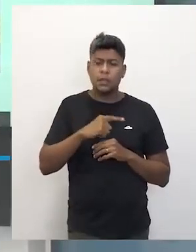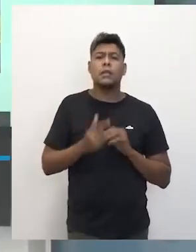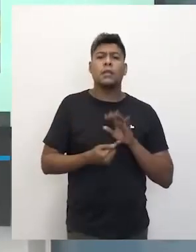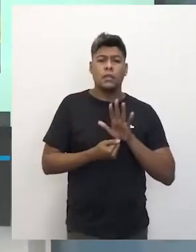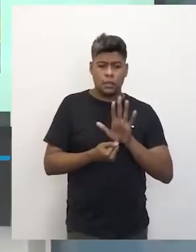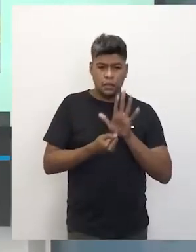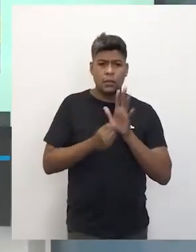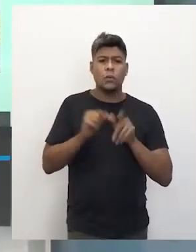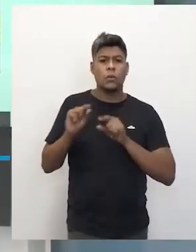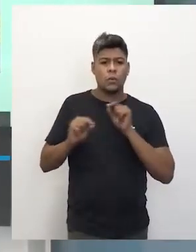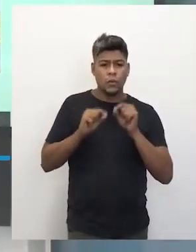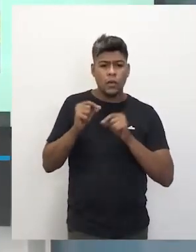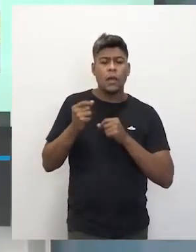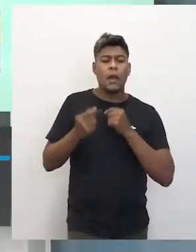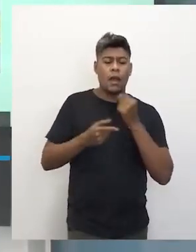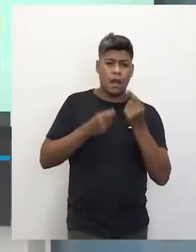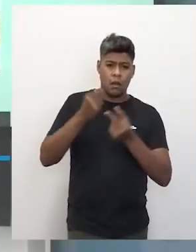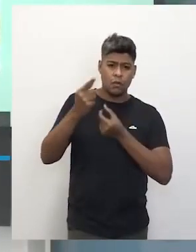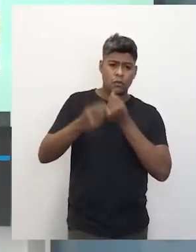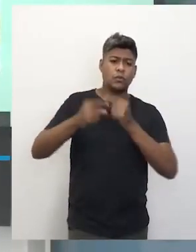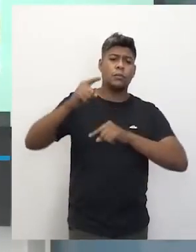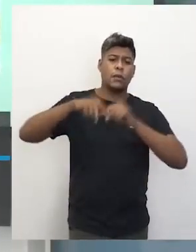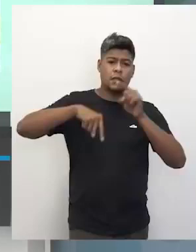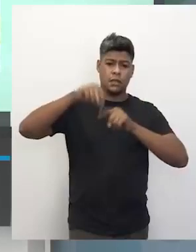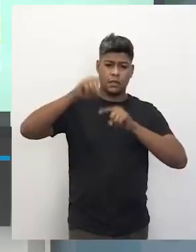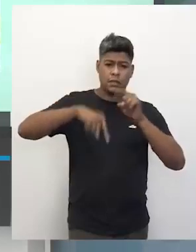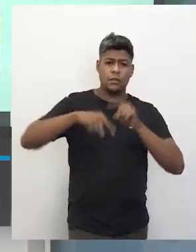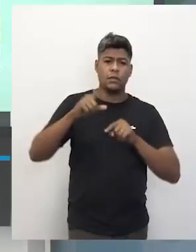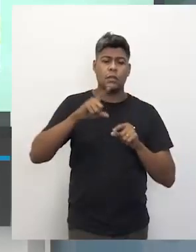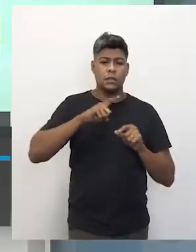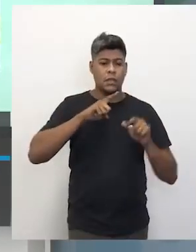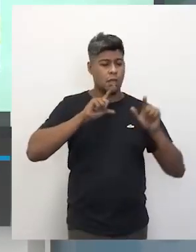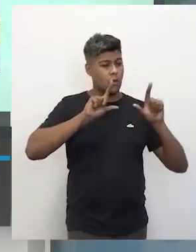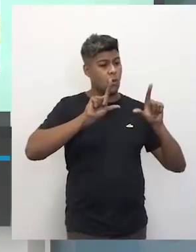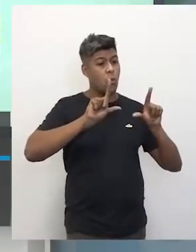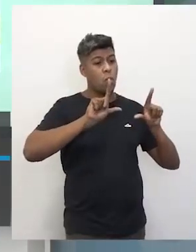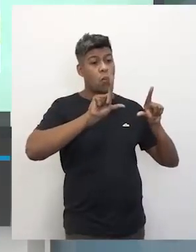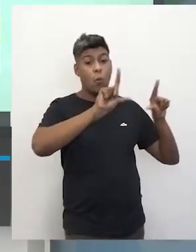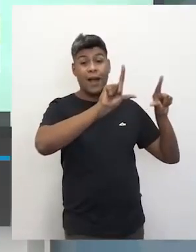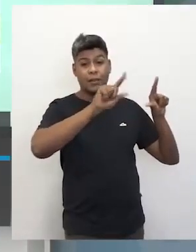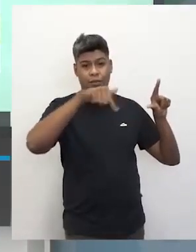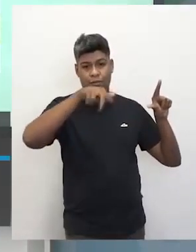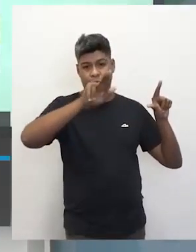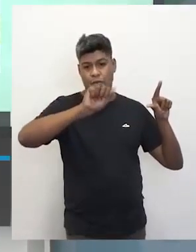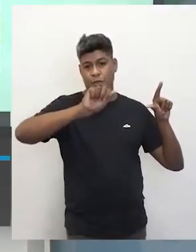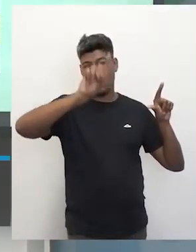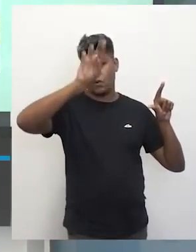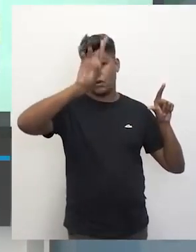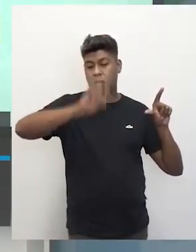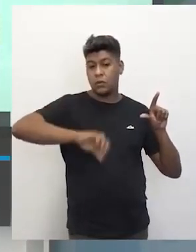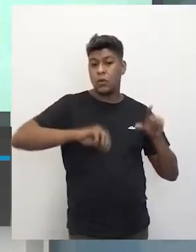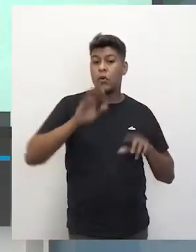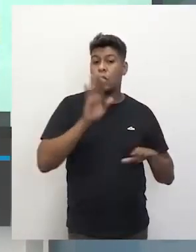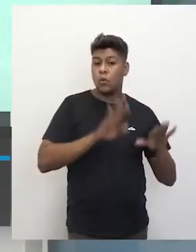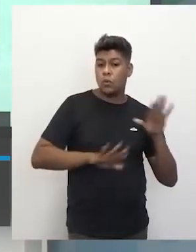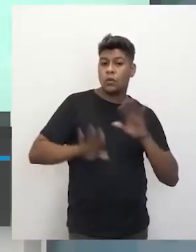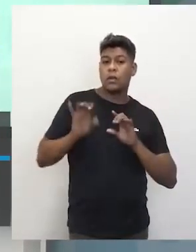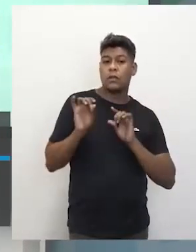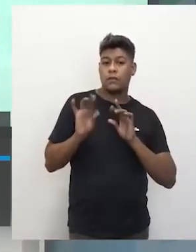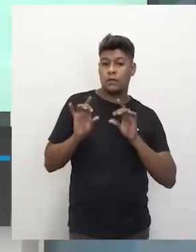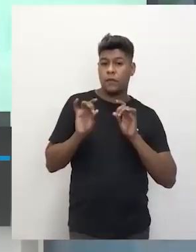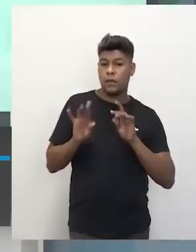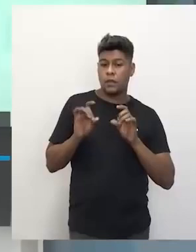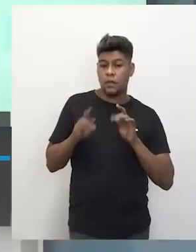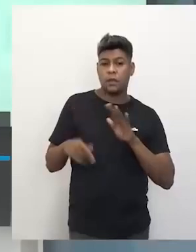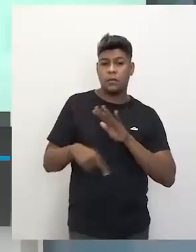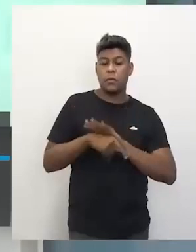lá alguns, né, antiquários que eles colocam quadros. Só que a gente tem que tomar muito cuidado com a obra vendida nessas feiras